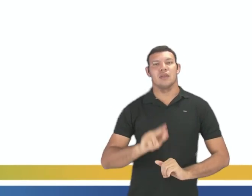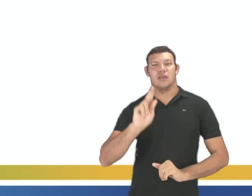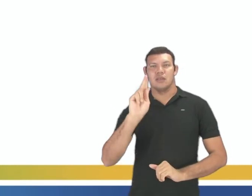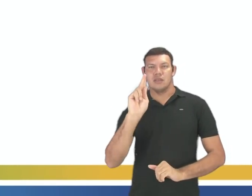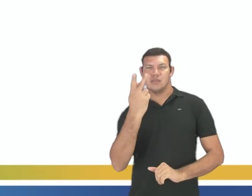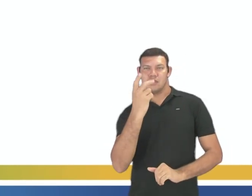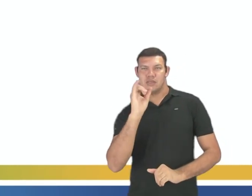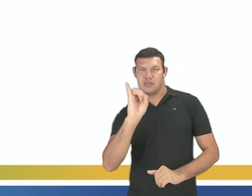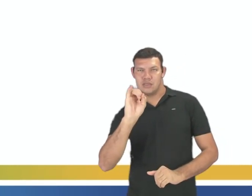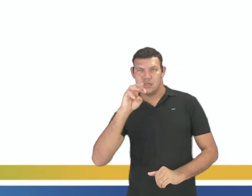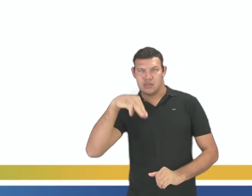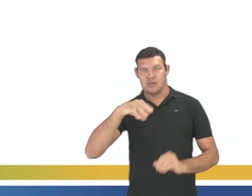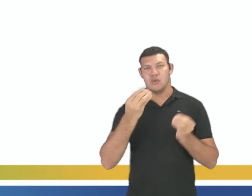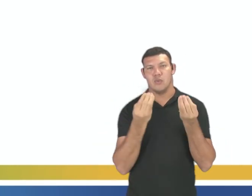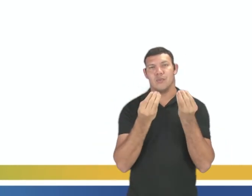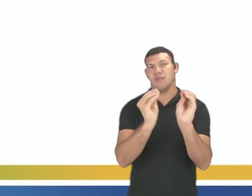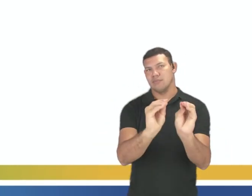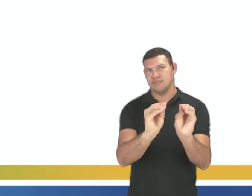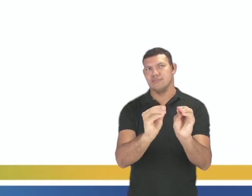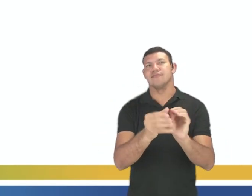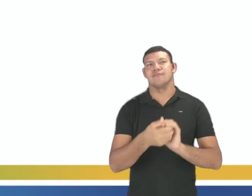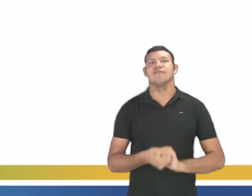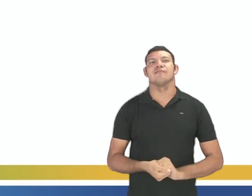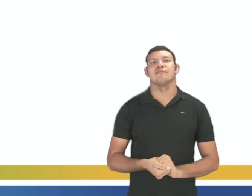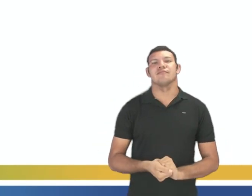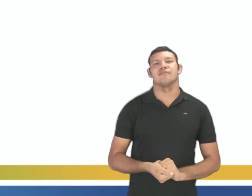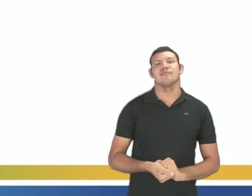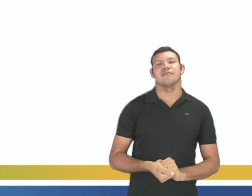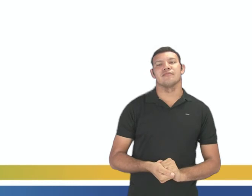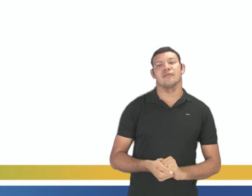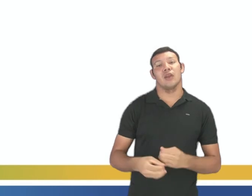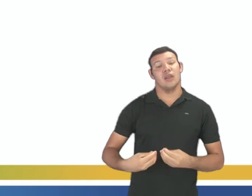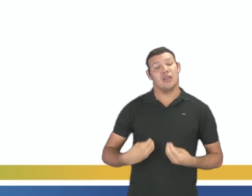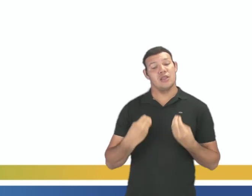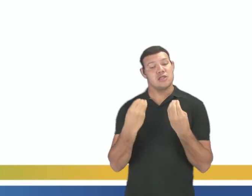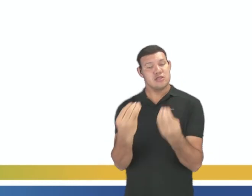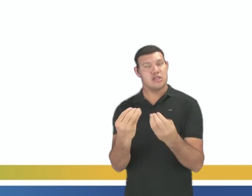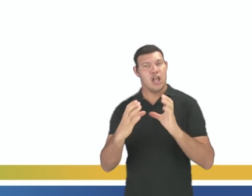him his football ball. Traga a ele sua bola de futebol. Tudo bem?